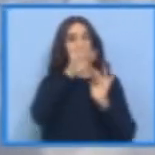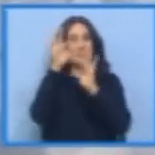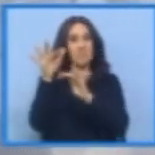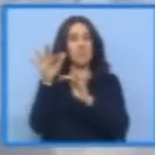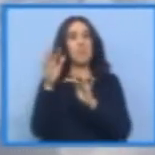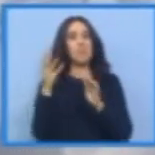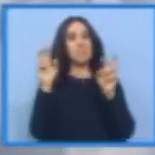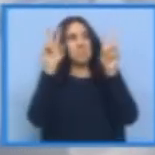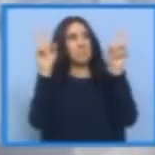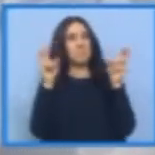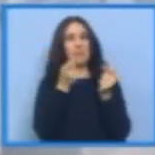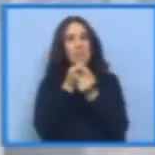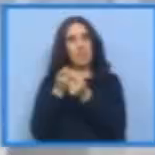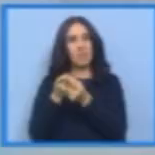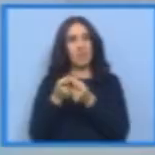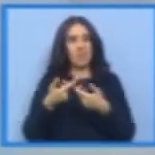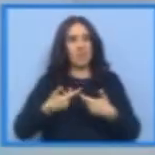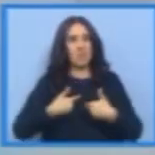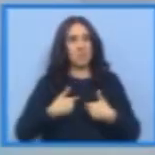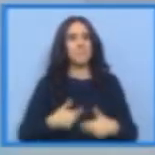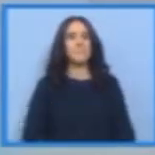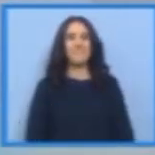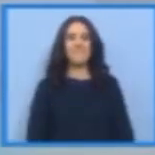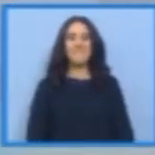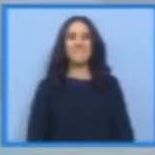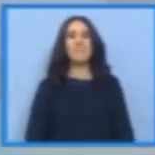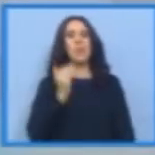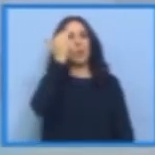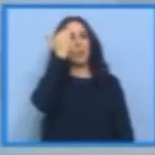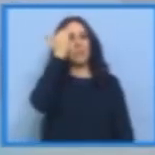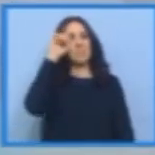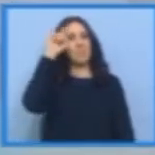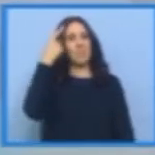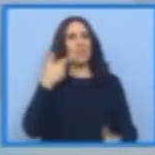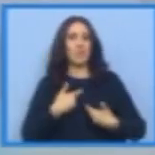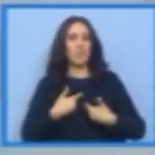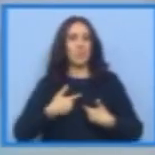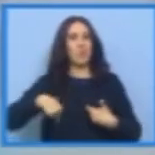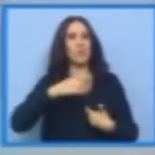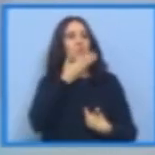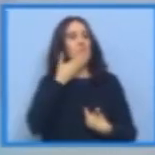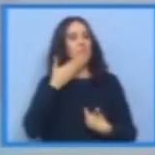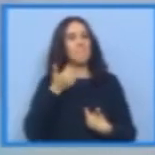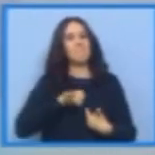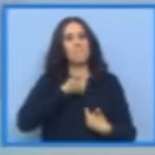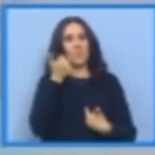essa proximidade. A tomar consciência, ajuda a que melhoremos as nossas